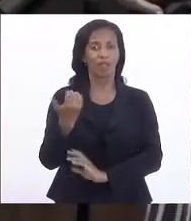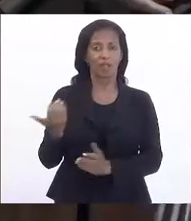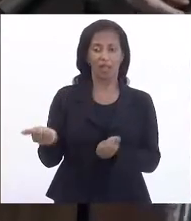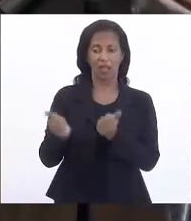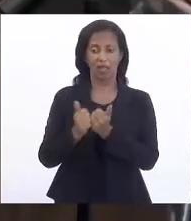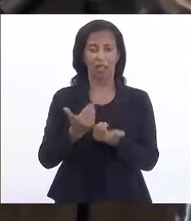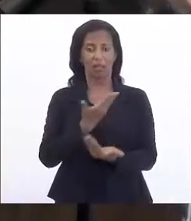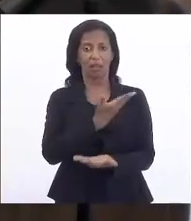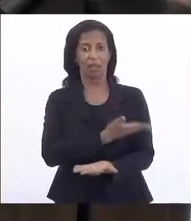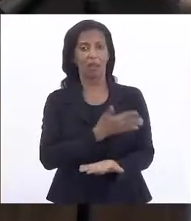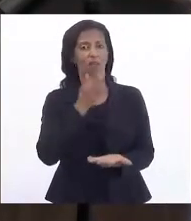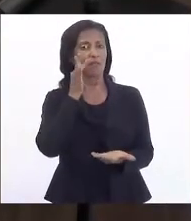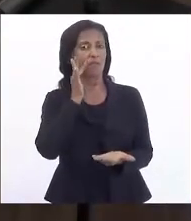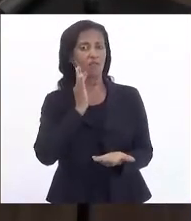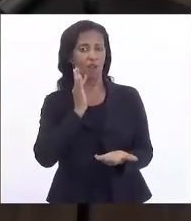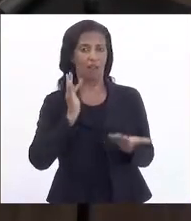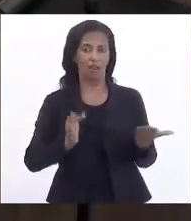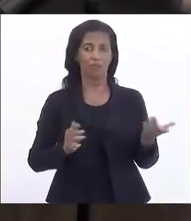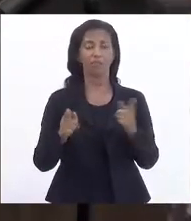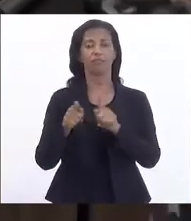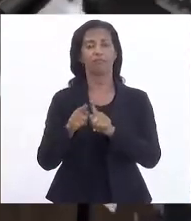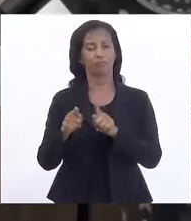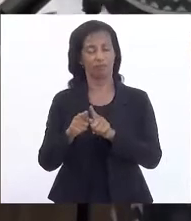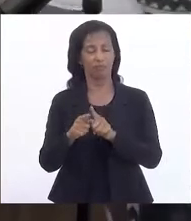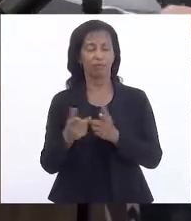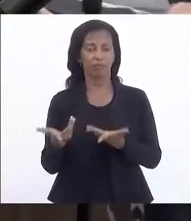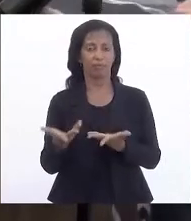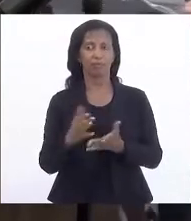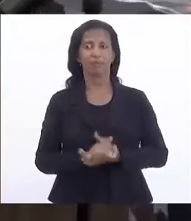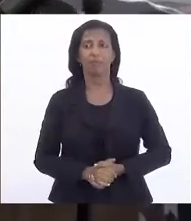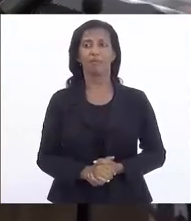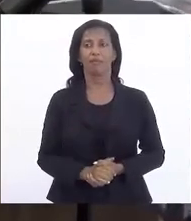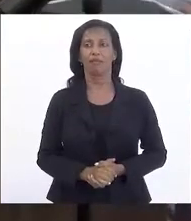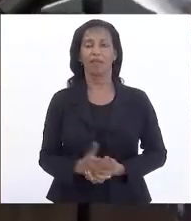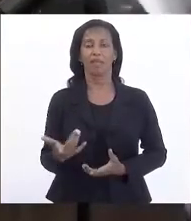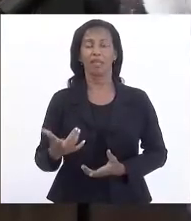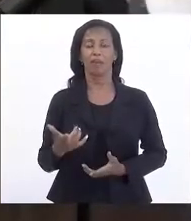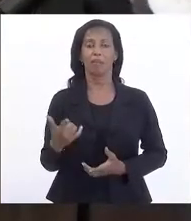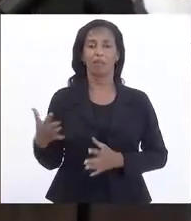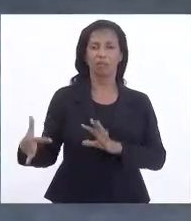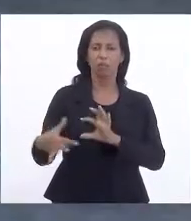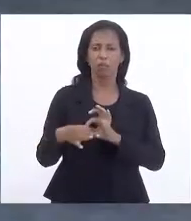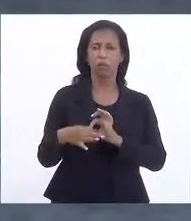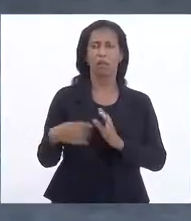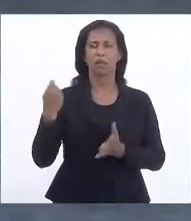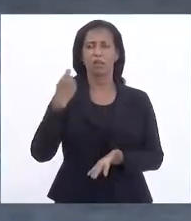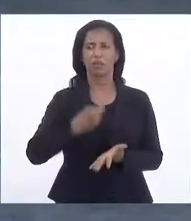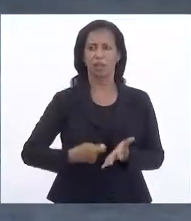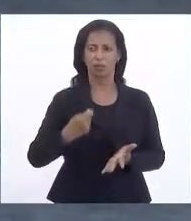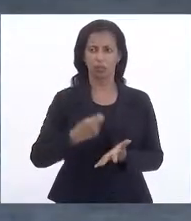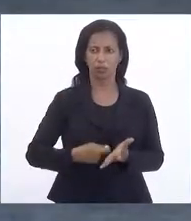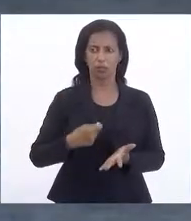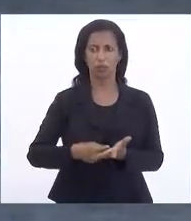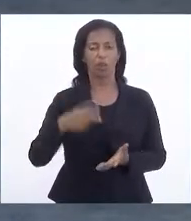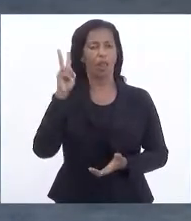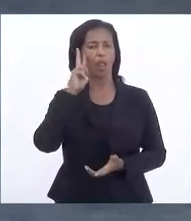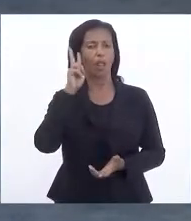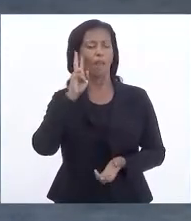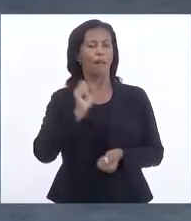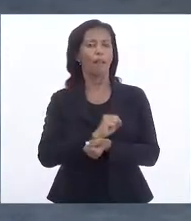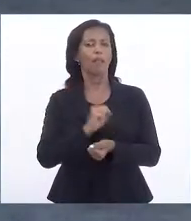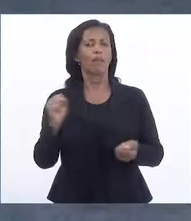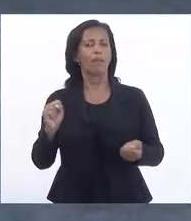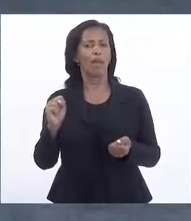deputado Flávio Serafini que também é um aliado nessa luta lembrando do Liberte o nosso